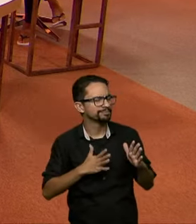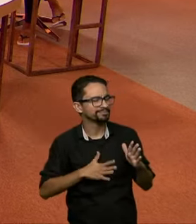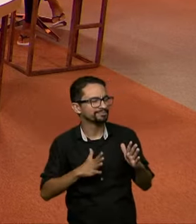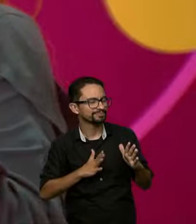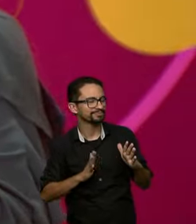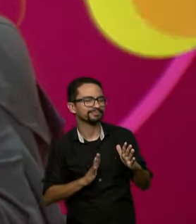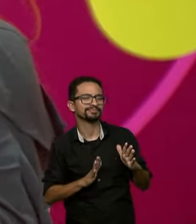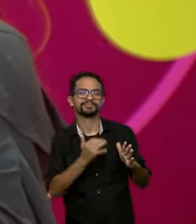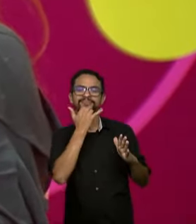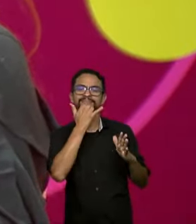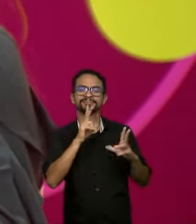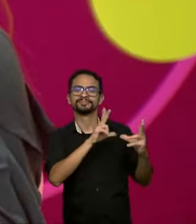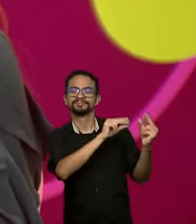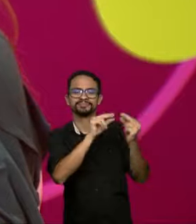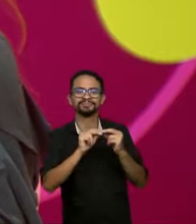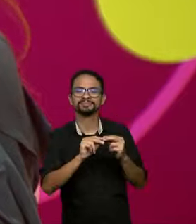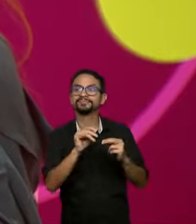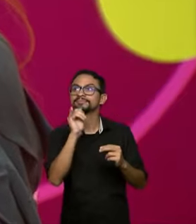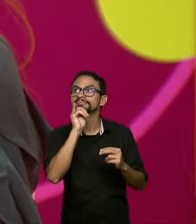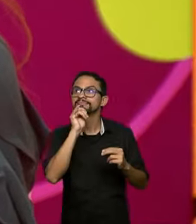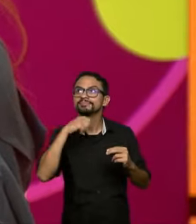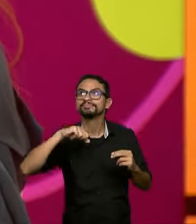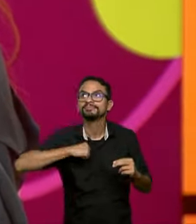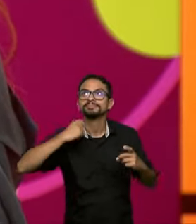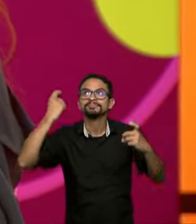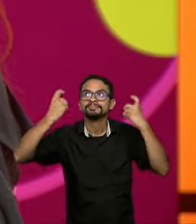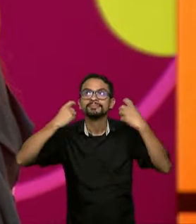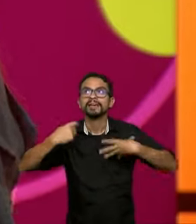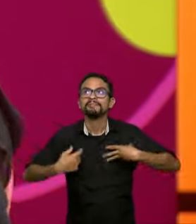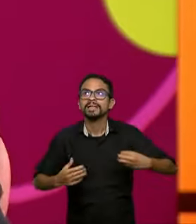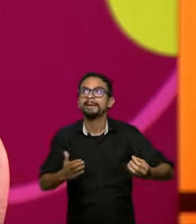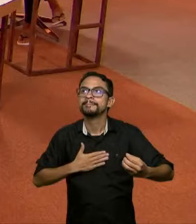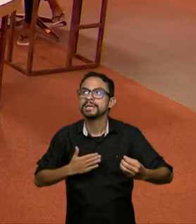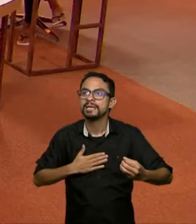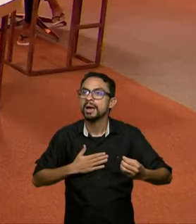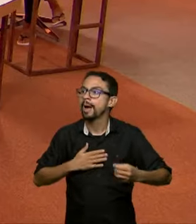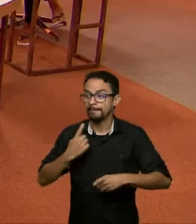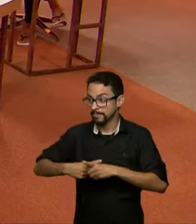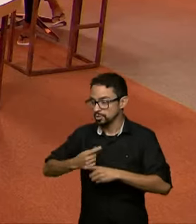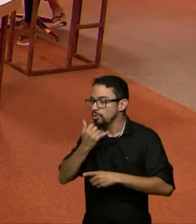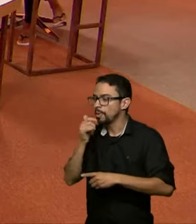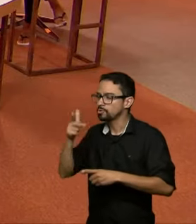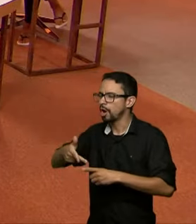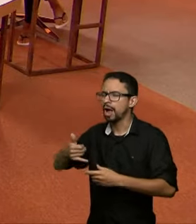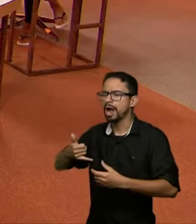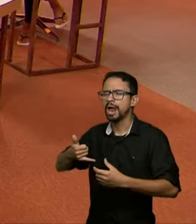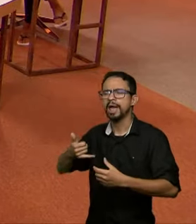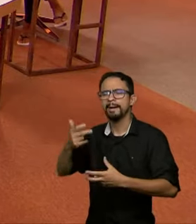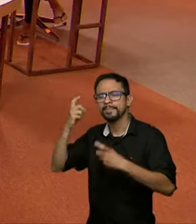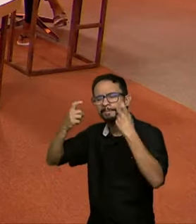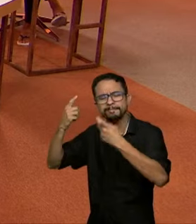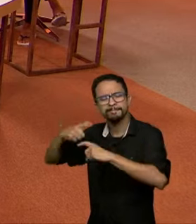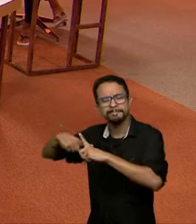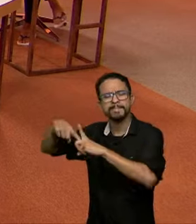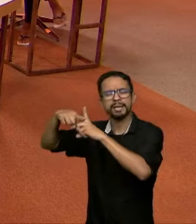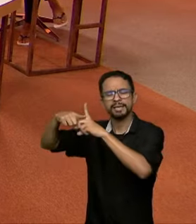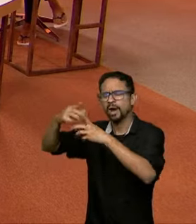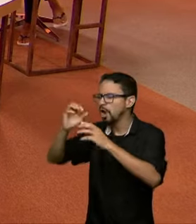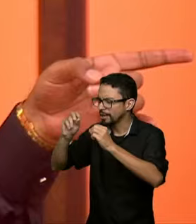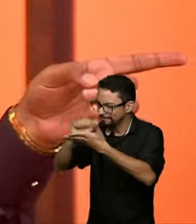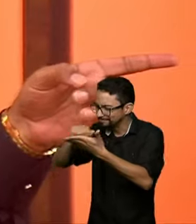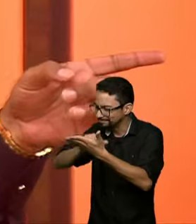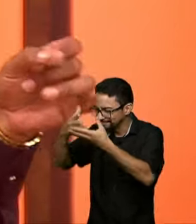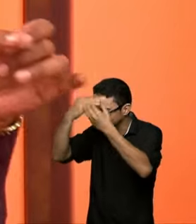não é imediato que eles vêm, não. Pô, eu tô preocupada com a minha filha ali. O que me preocupa mais é você falou aí, lógico, essa parte vamos esquecer. Mas